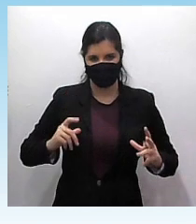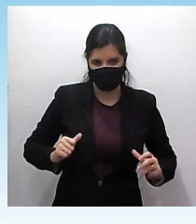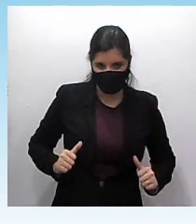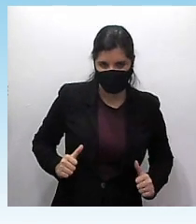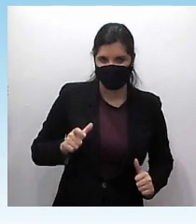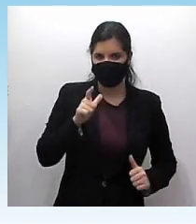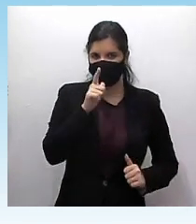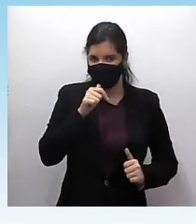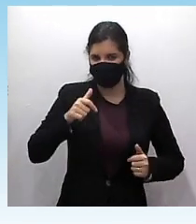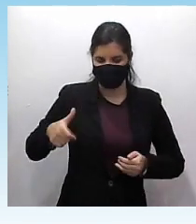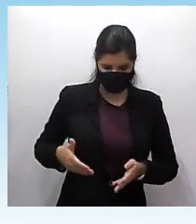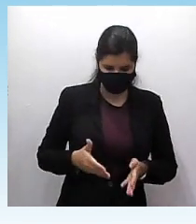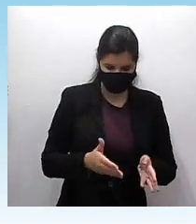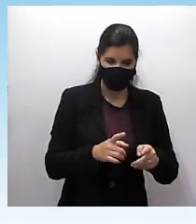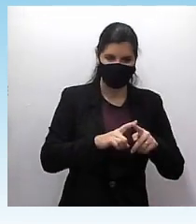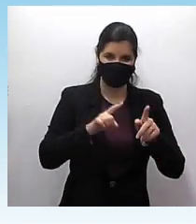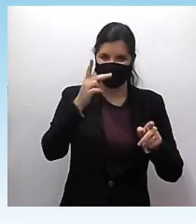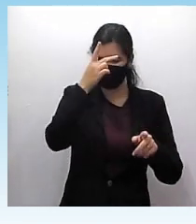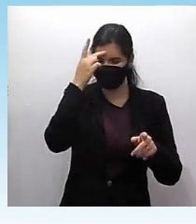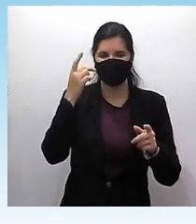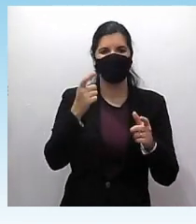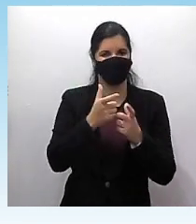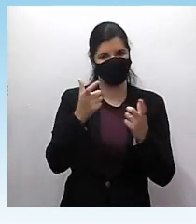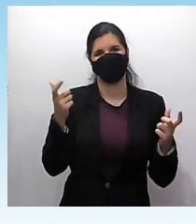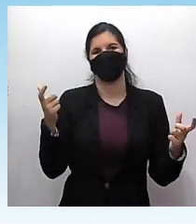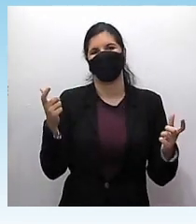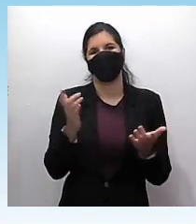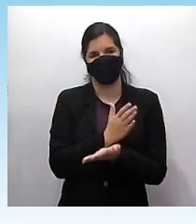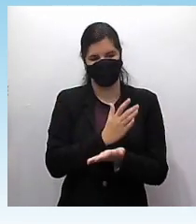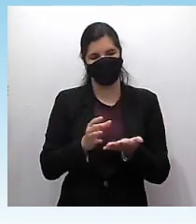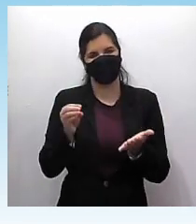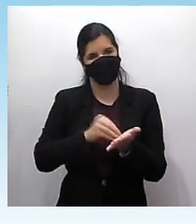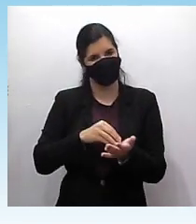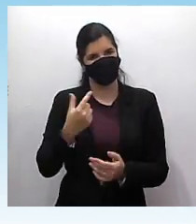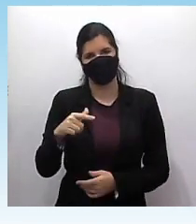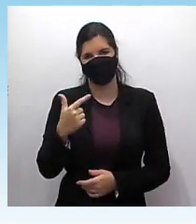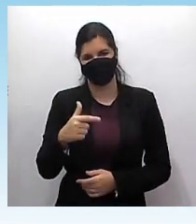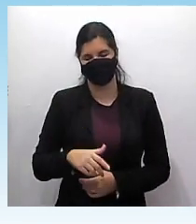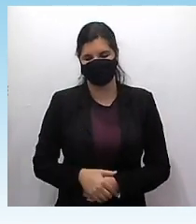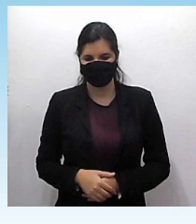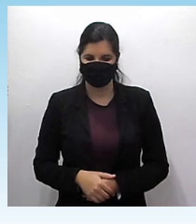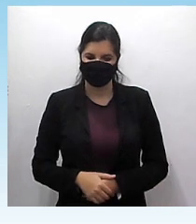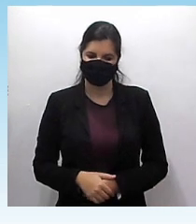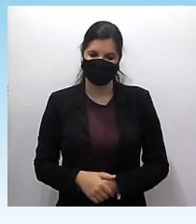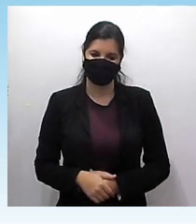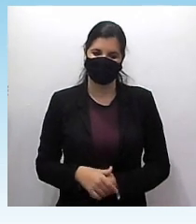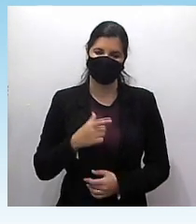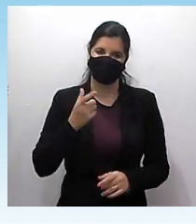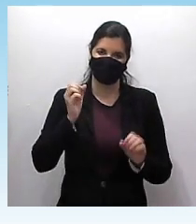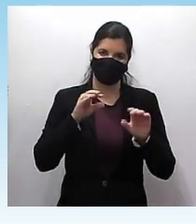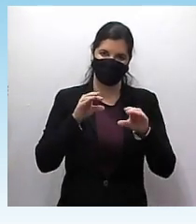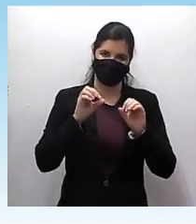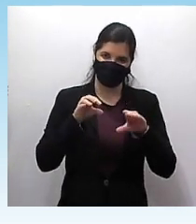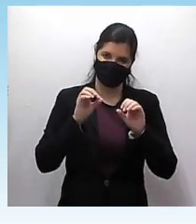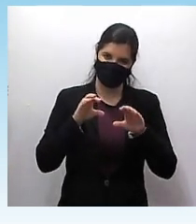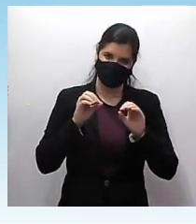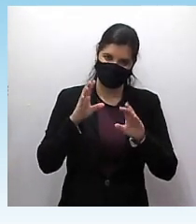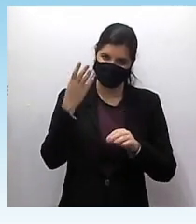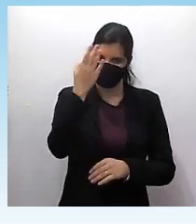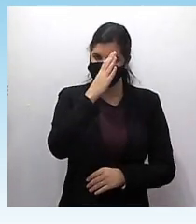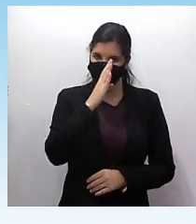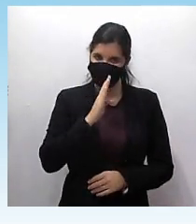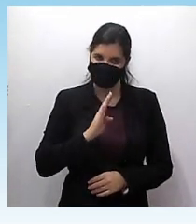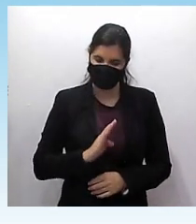é que existe um número muito grande de gente que não tem, né? Nós temos a educação funcionando no